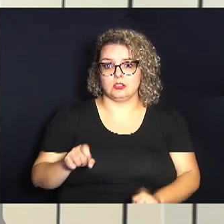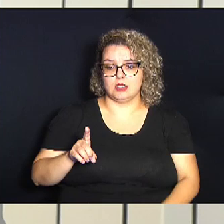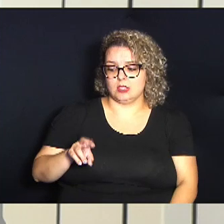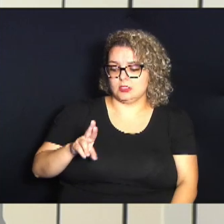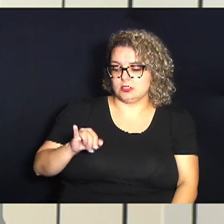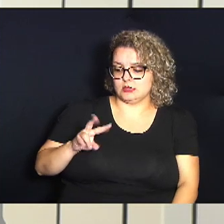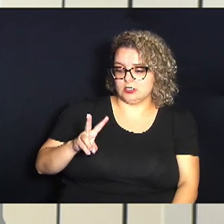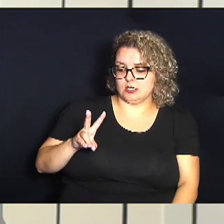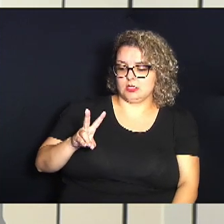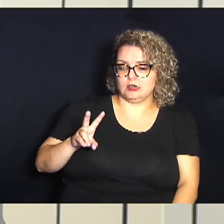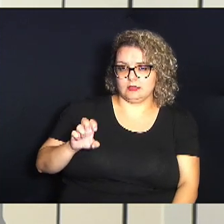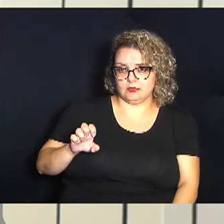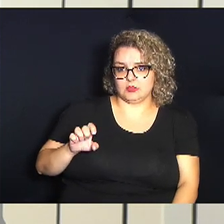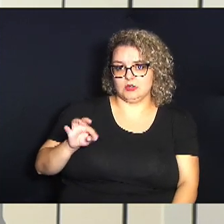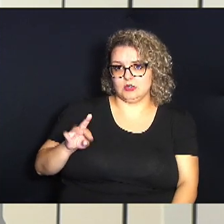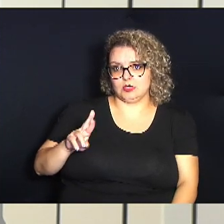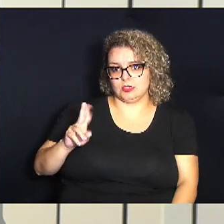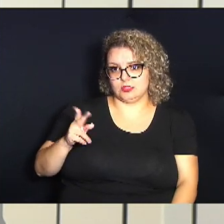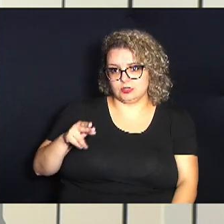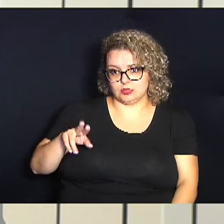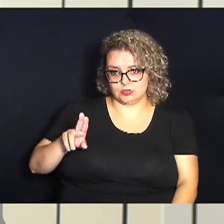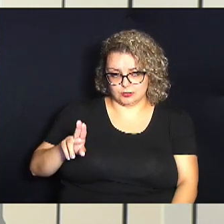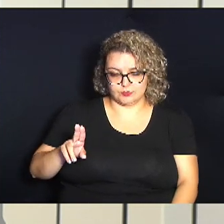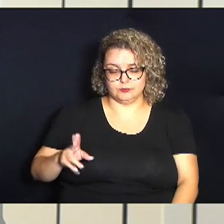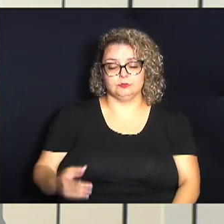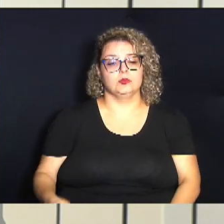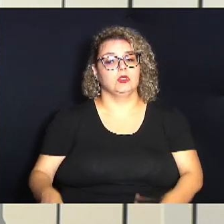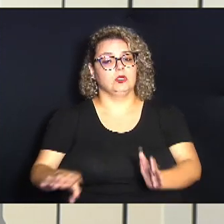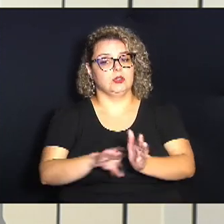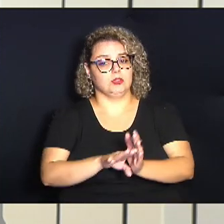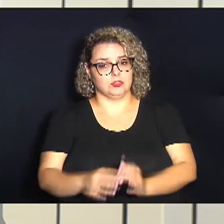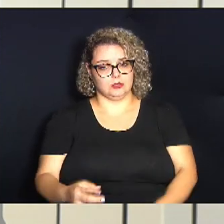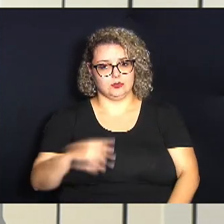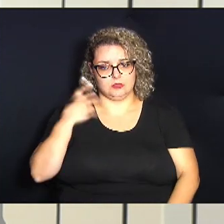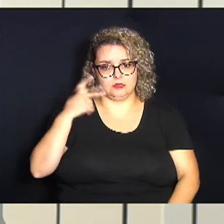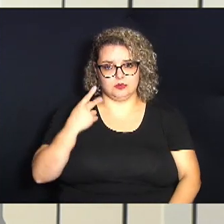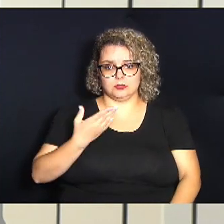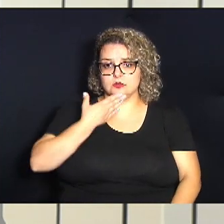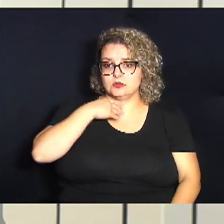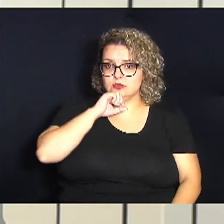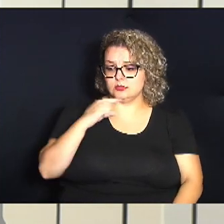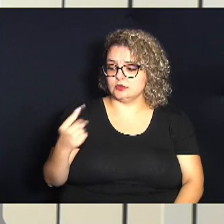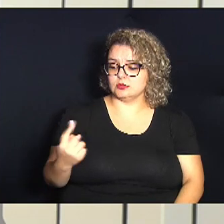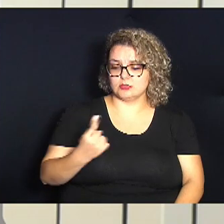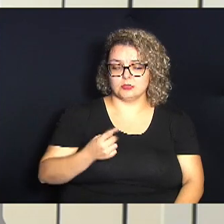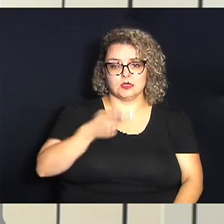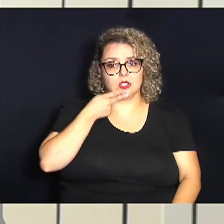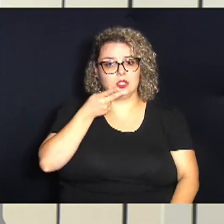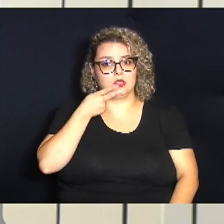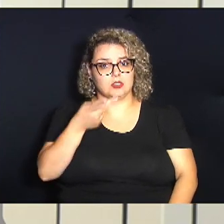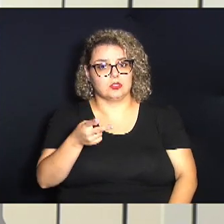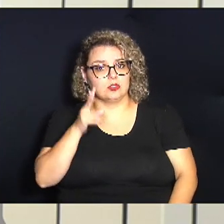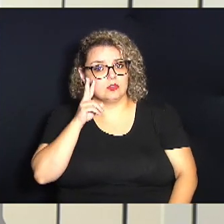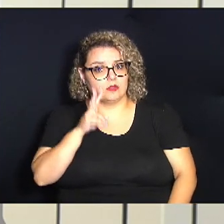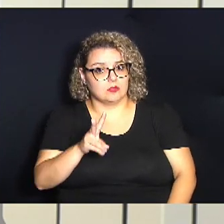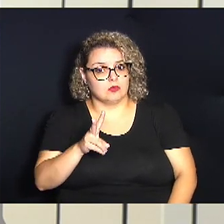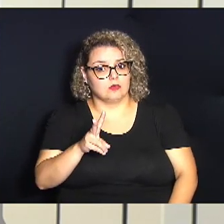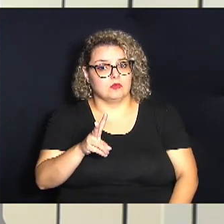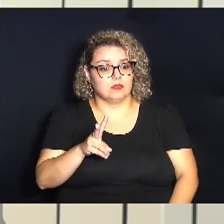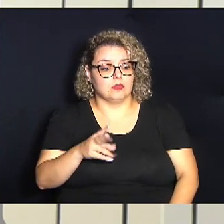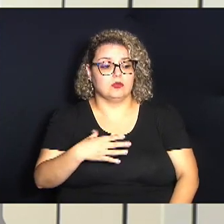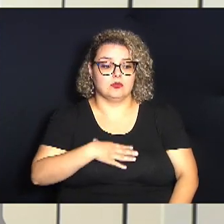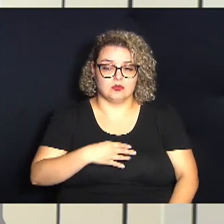no município. A demanda chegou até o parlamentar por meio de um pai que relatou ver o filho entrar em